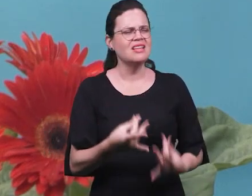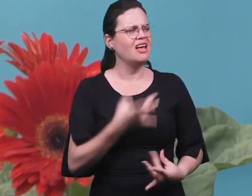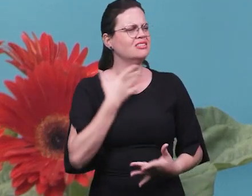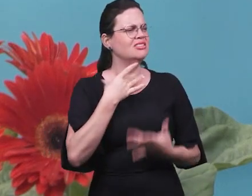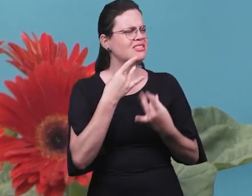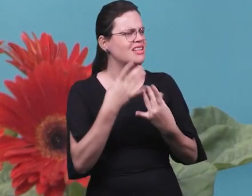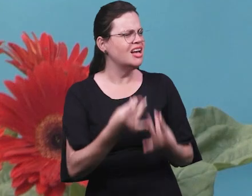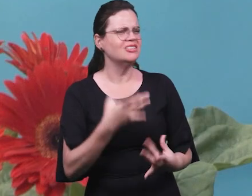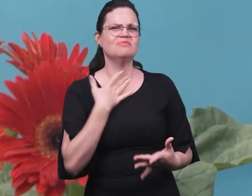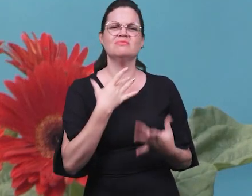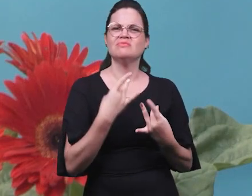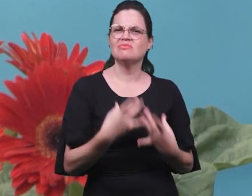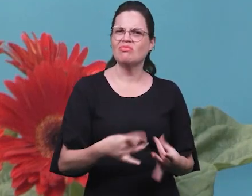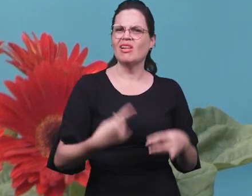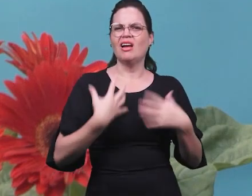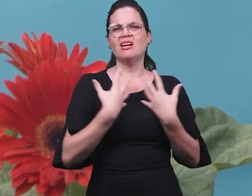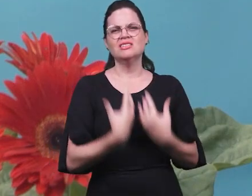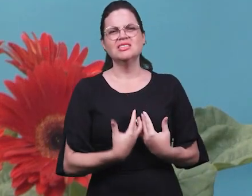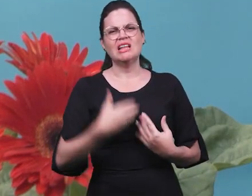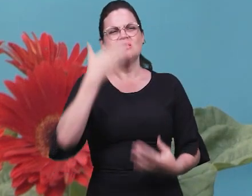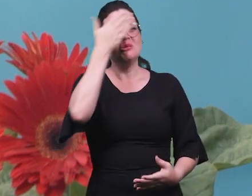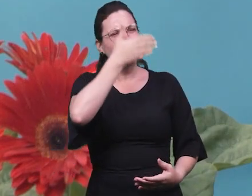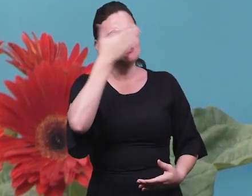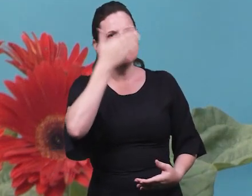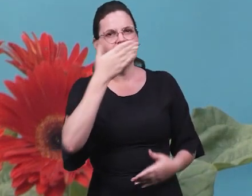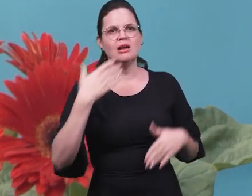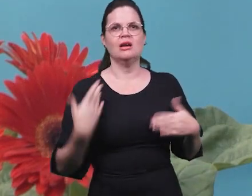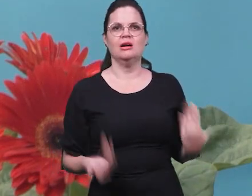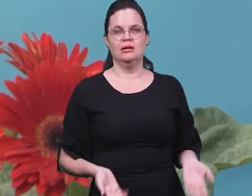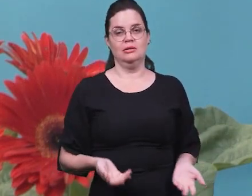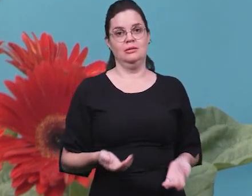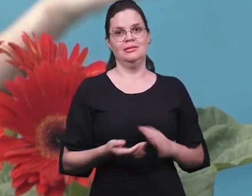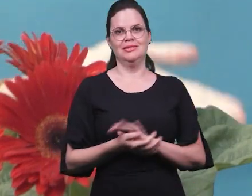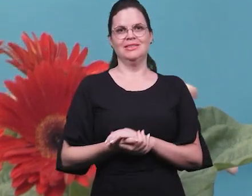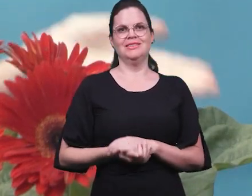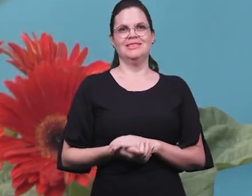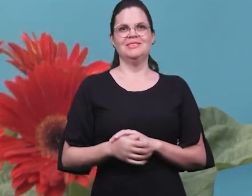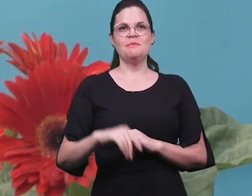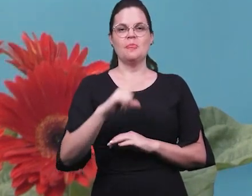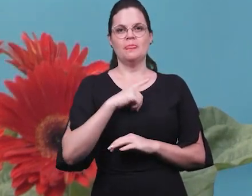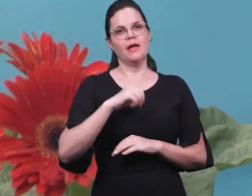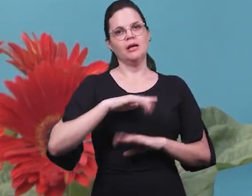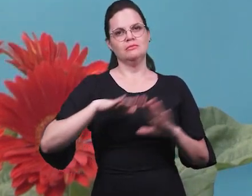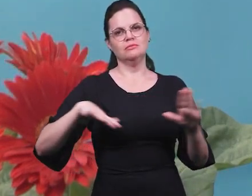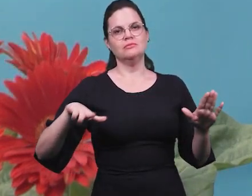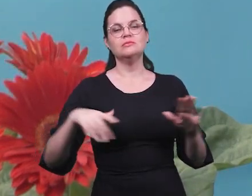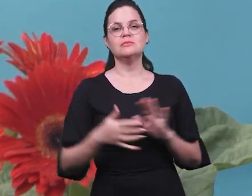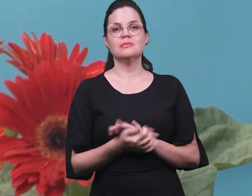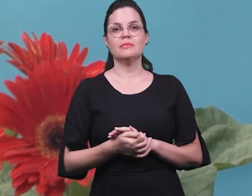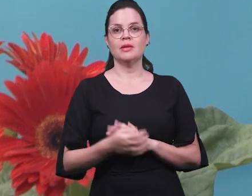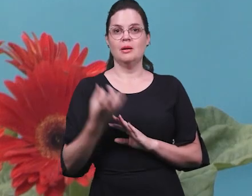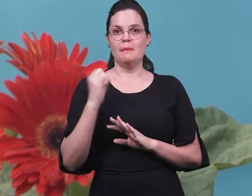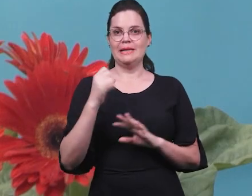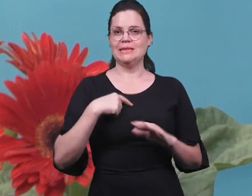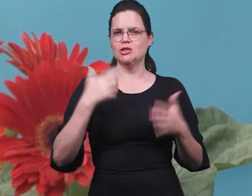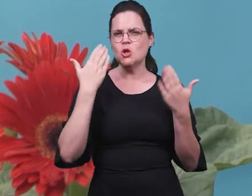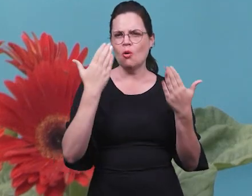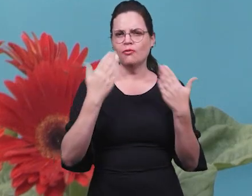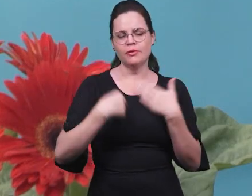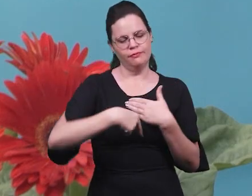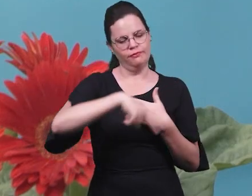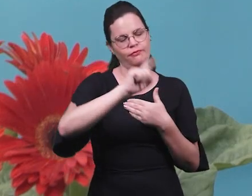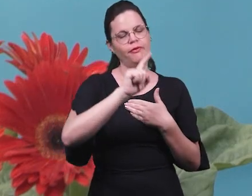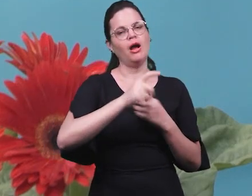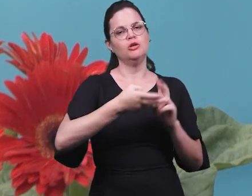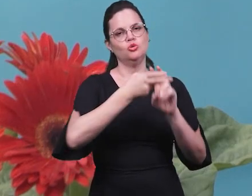muita sede, não estou enxergando direito, claro que tem que fazer diagnóstico diferencial de outras coisas, mas se desconfiou, vá